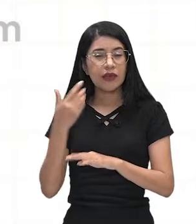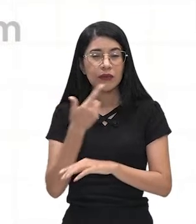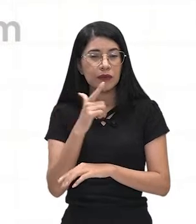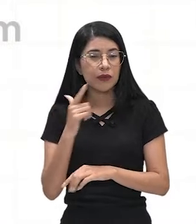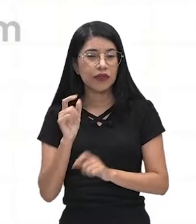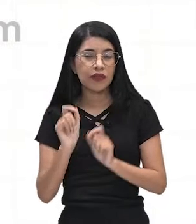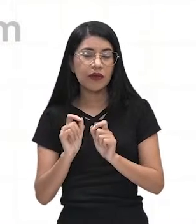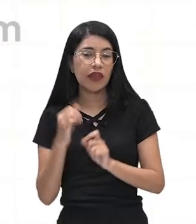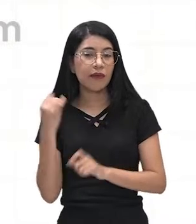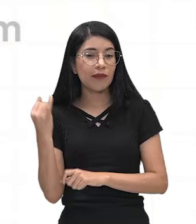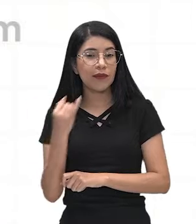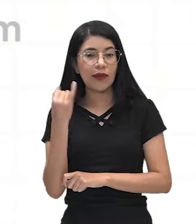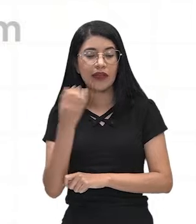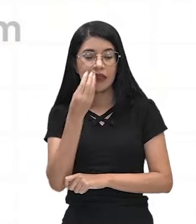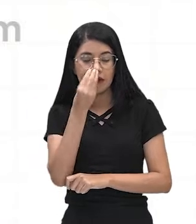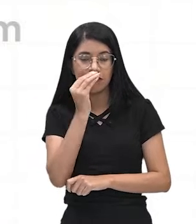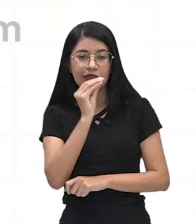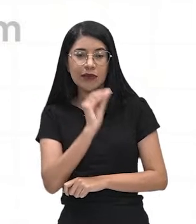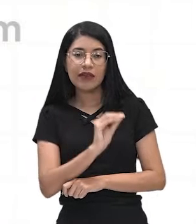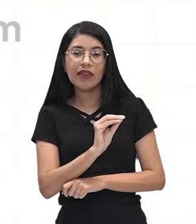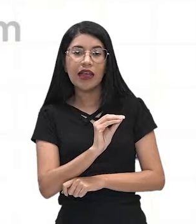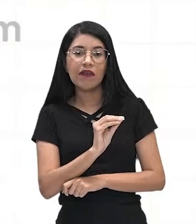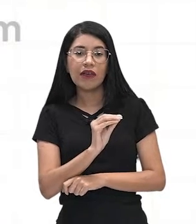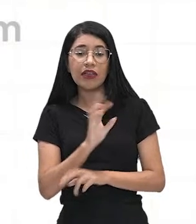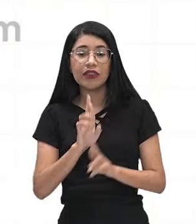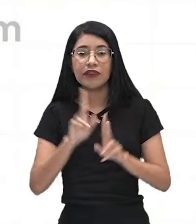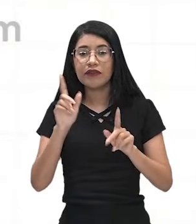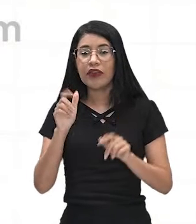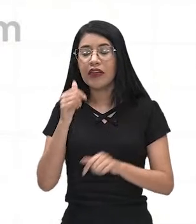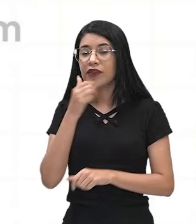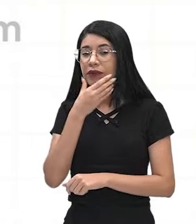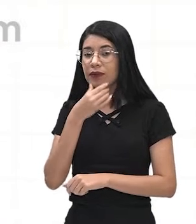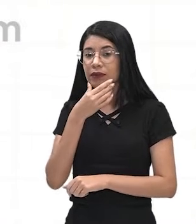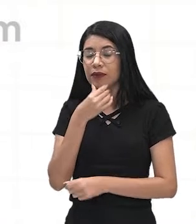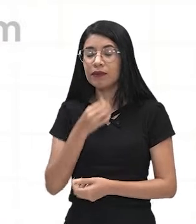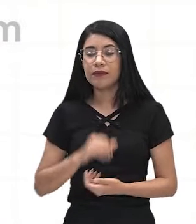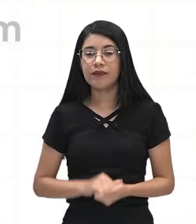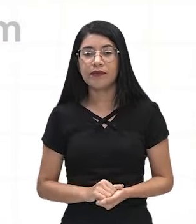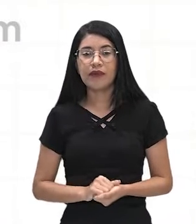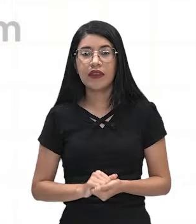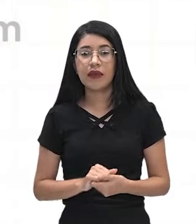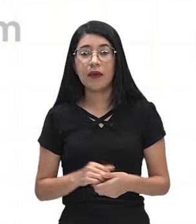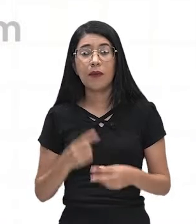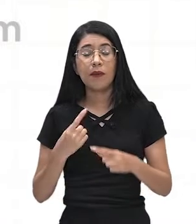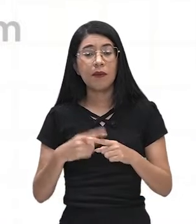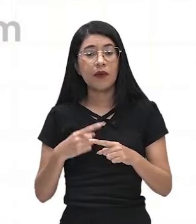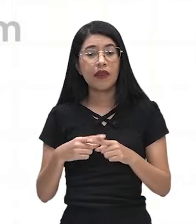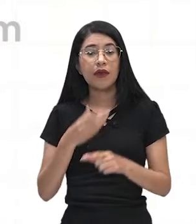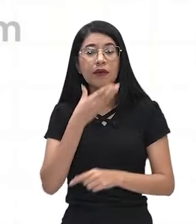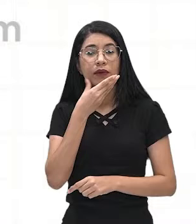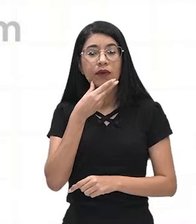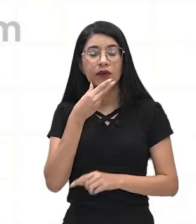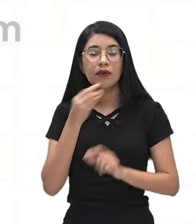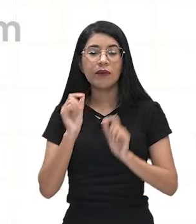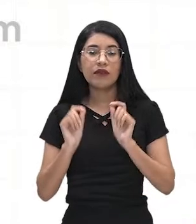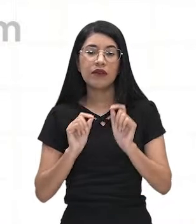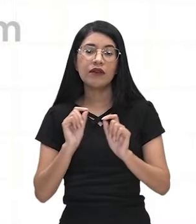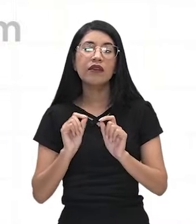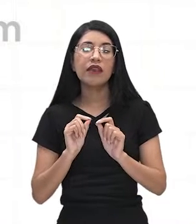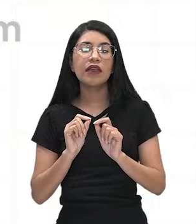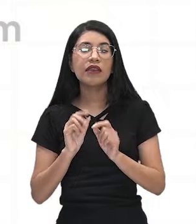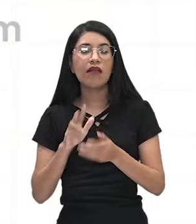mesma importância que os homens, porque, afinal de contas, os homens eram quem estavam